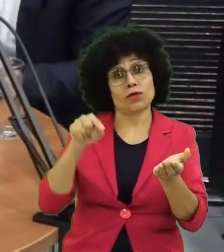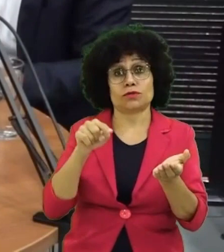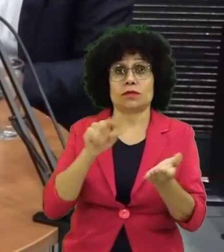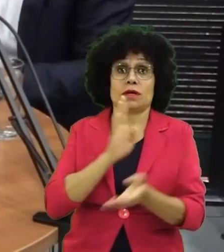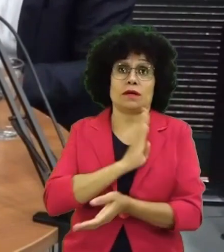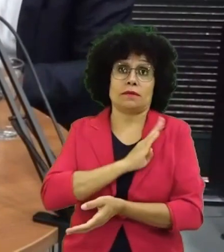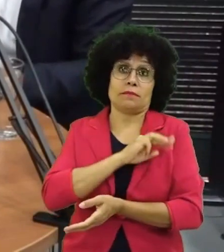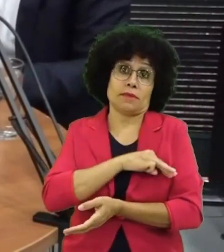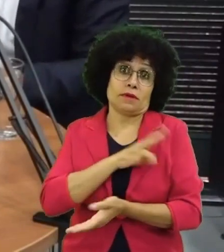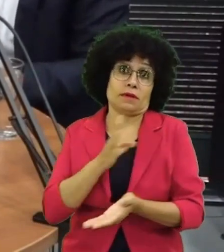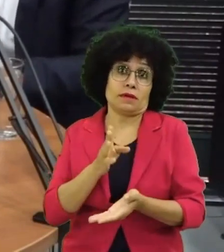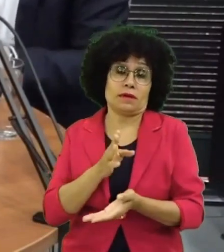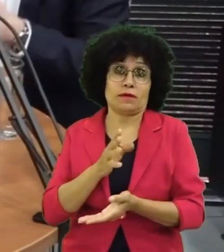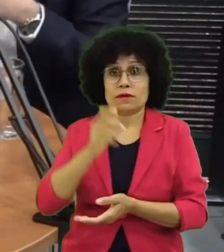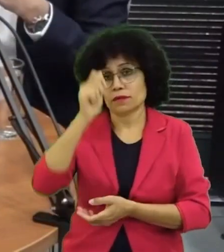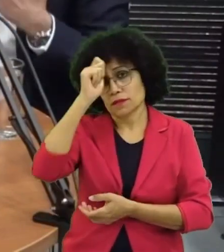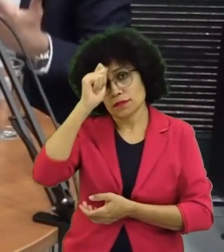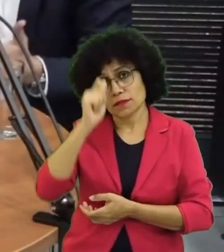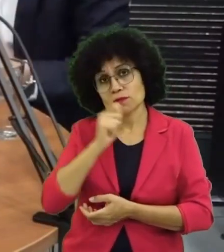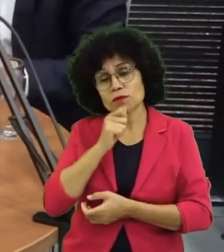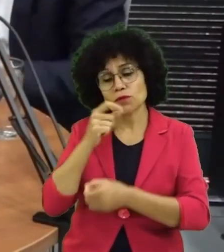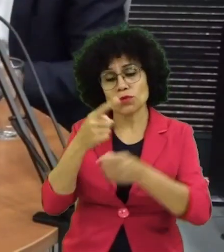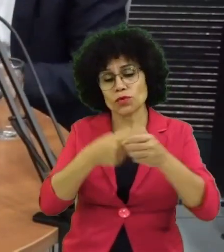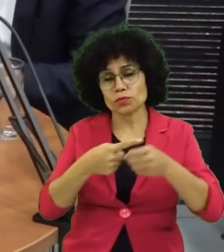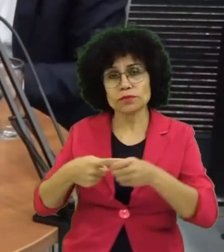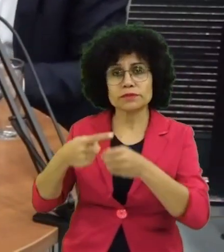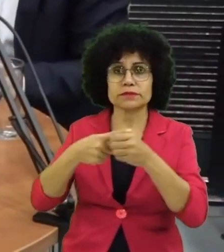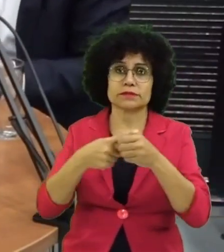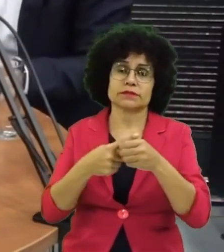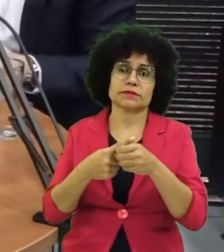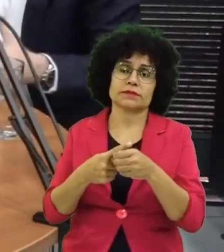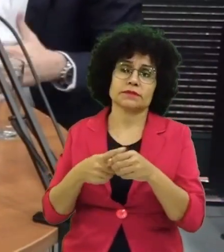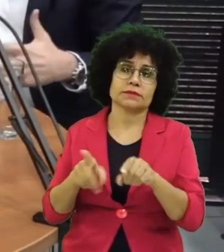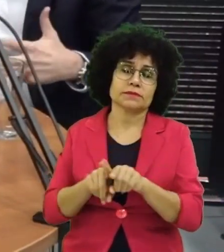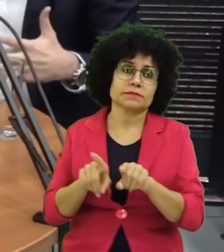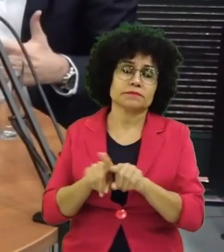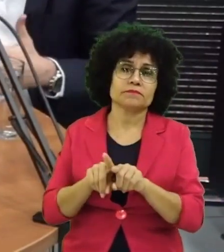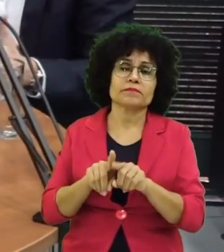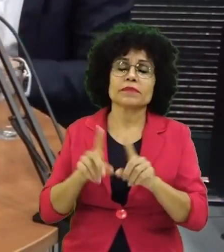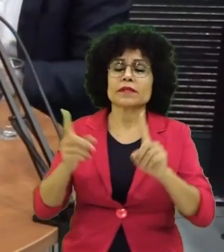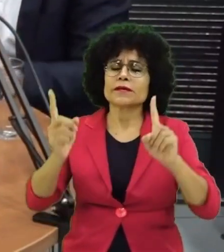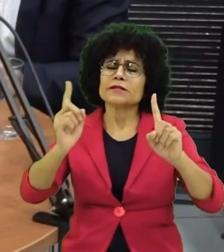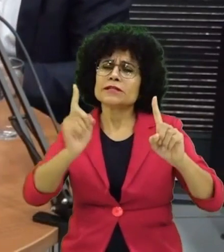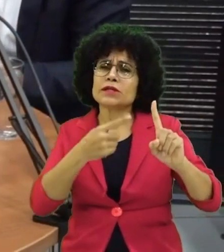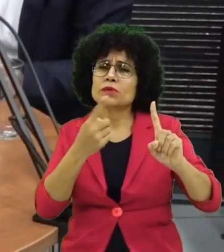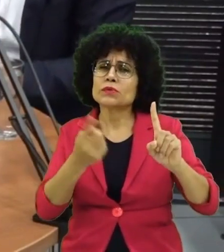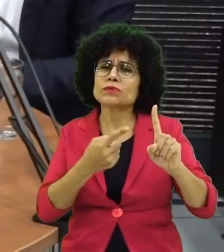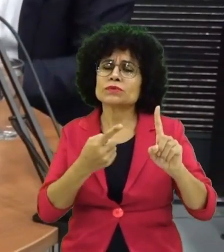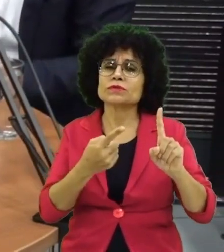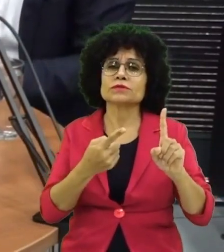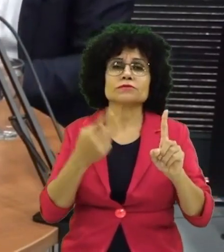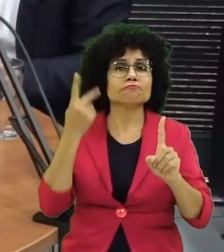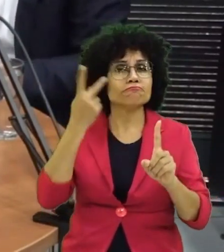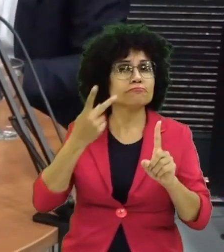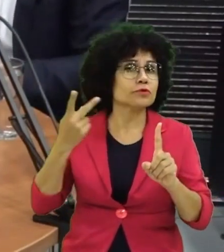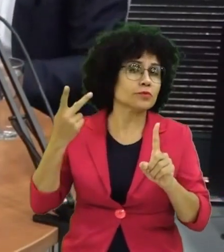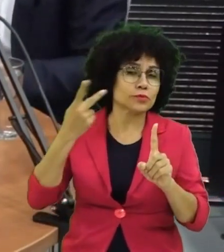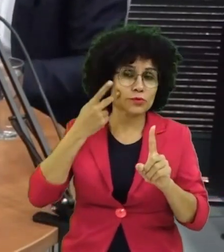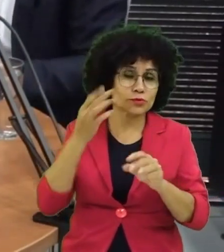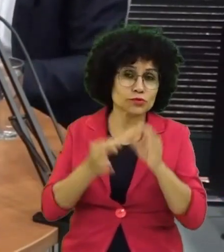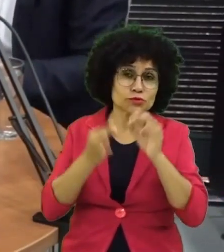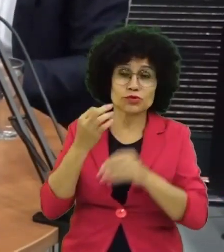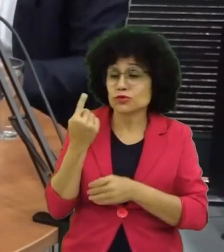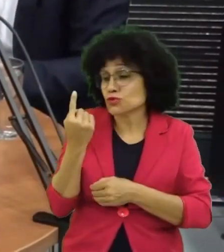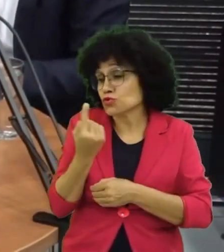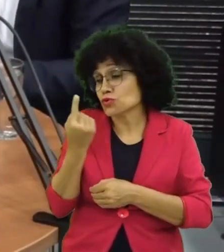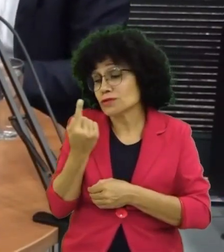Né? Em Santo Antônio, em todos os municípios da Baixada. Então, assim, são desafios que o promotor de justiça sozinho, às vezes,